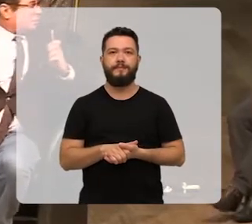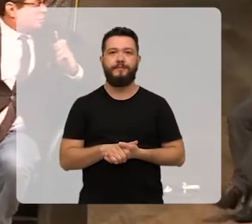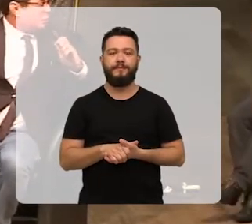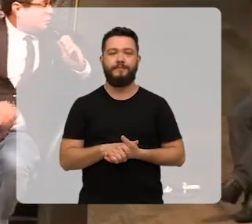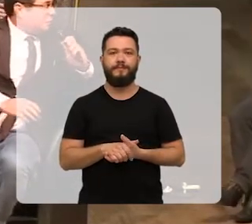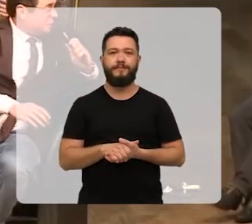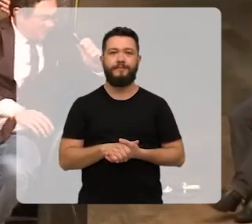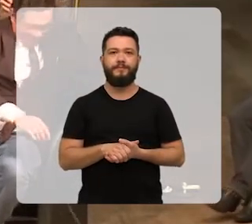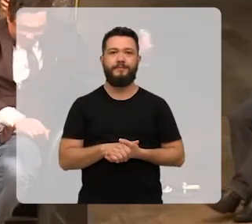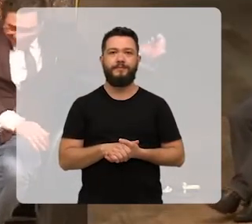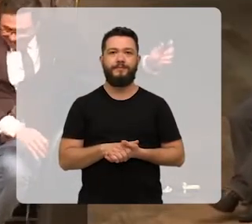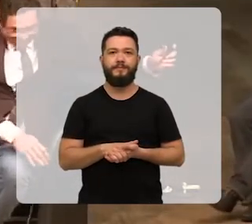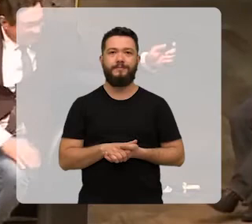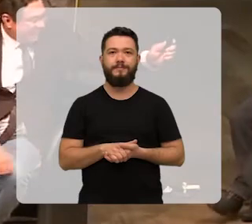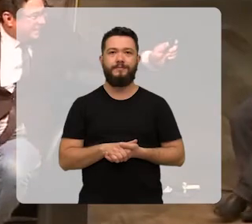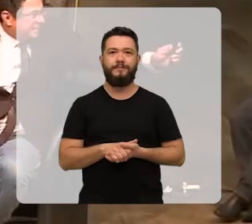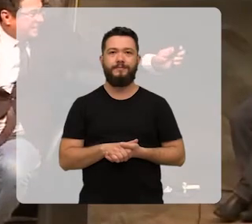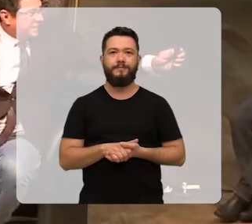professor